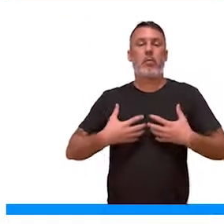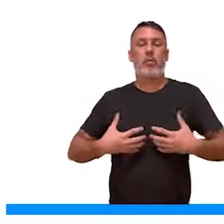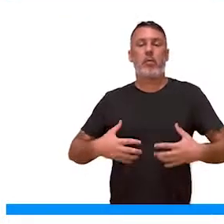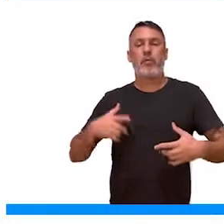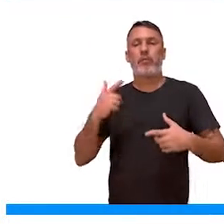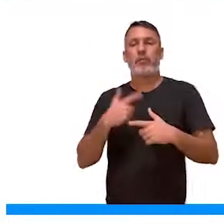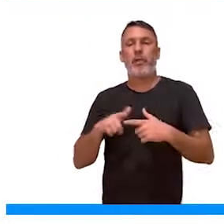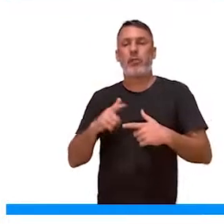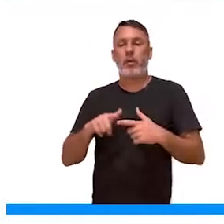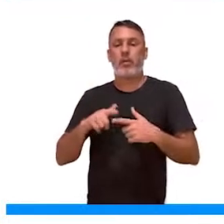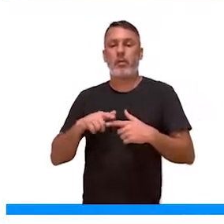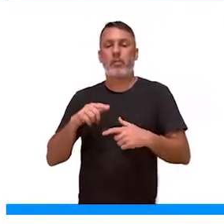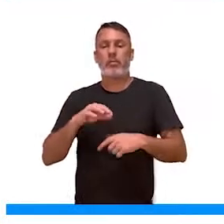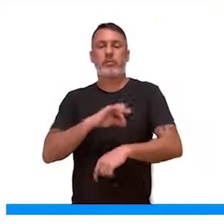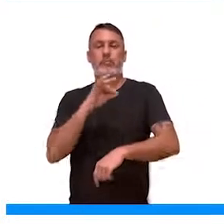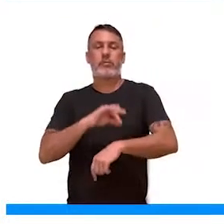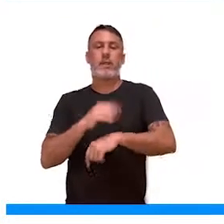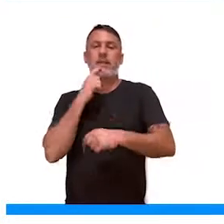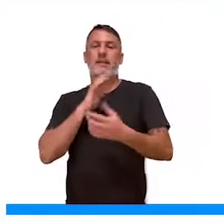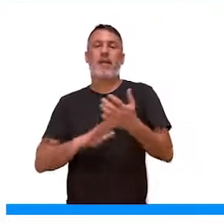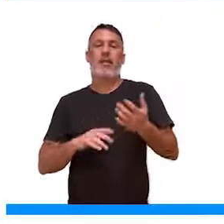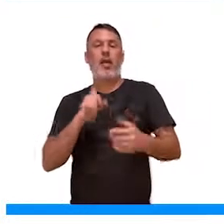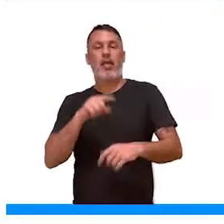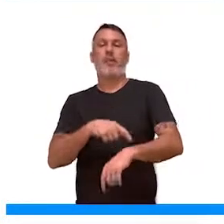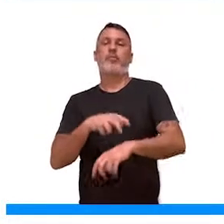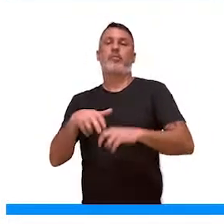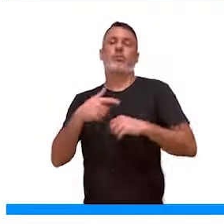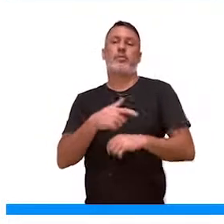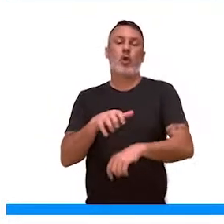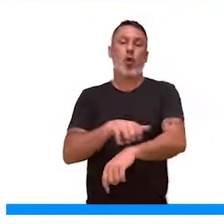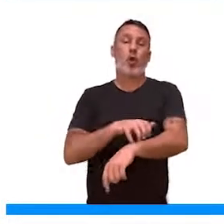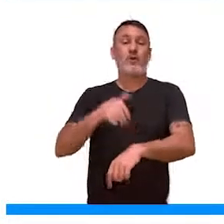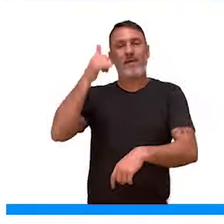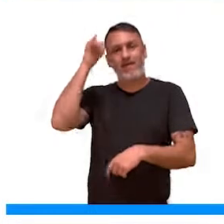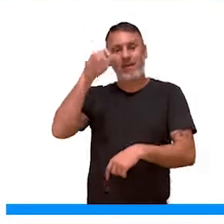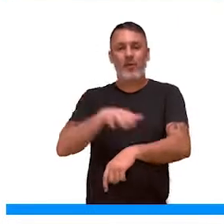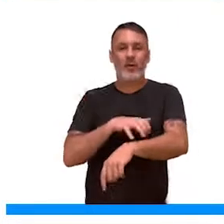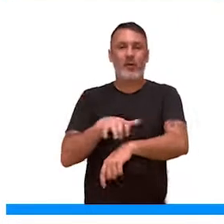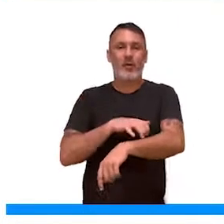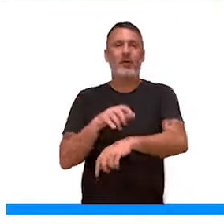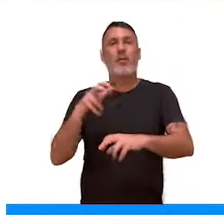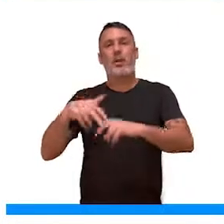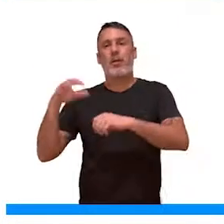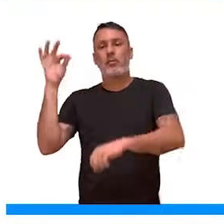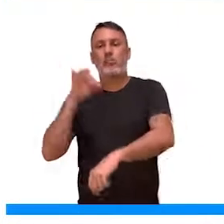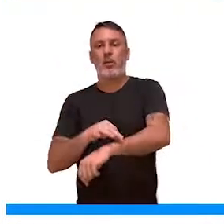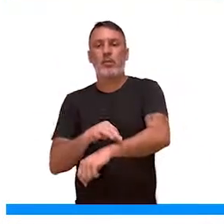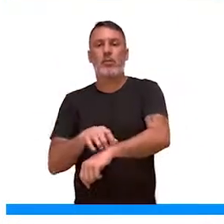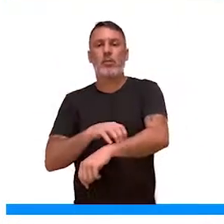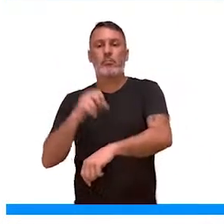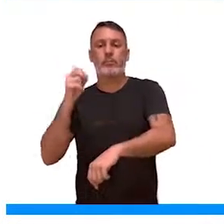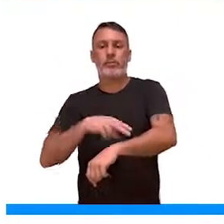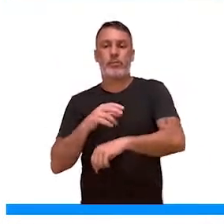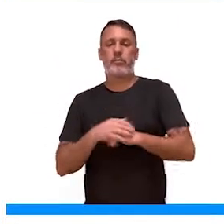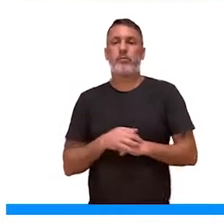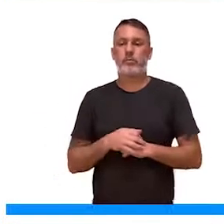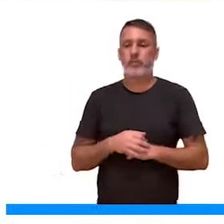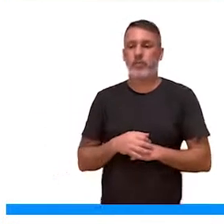trazendo esses protozoários para dentro da corrente sanguínea da pessoa, entrada, então, a partir da sua picada.